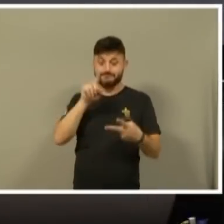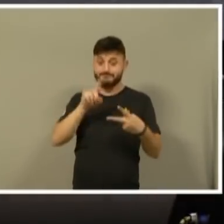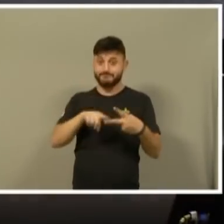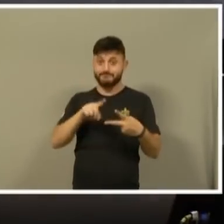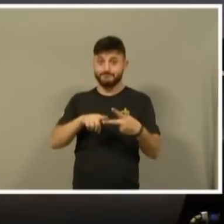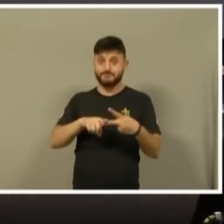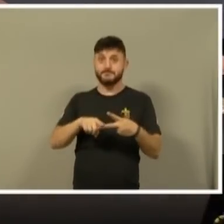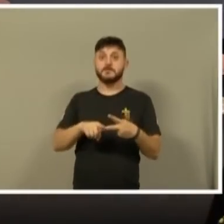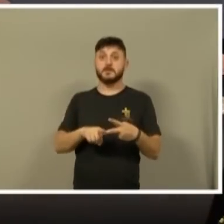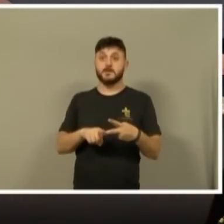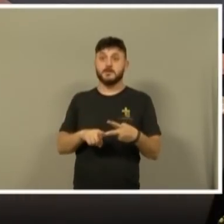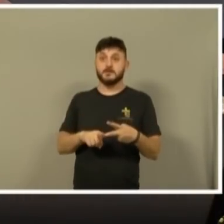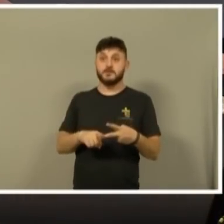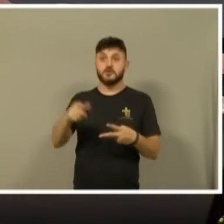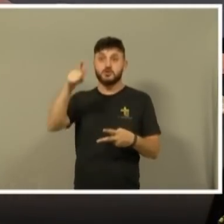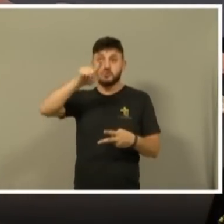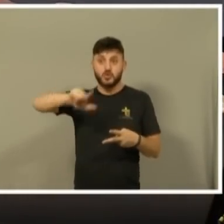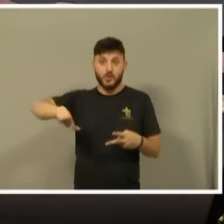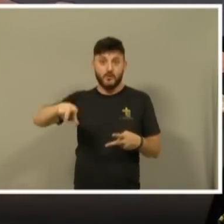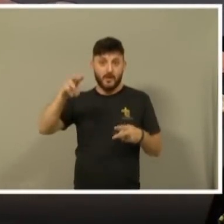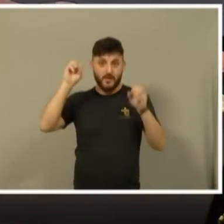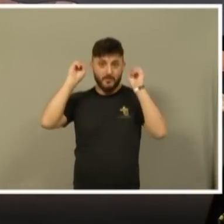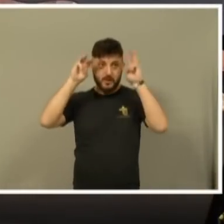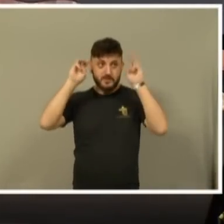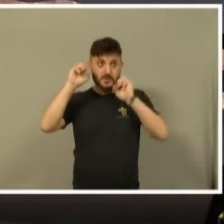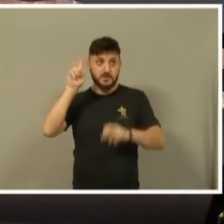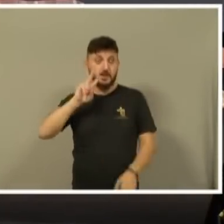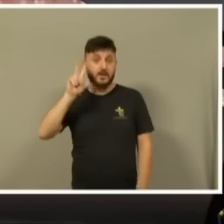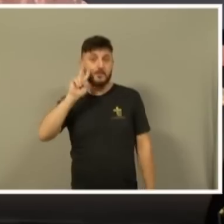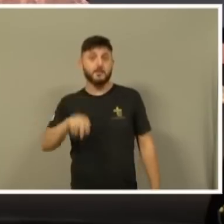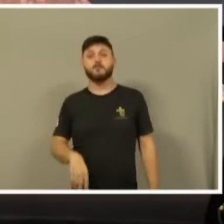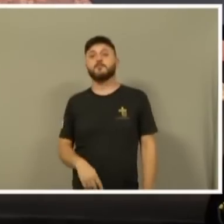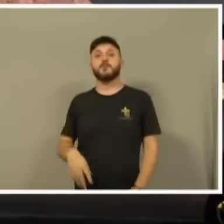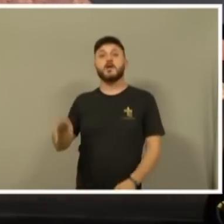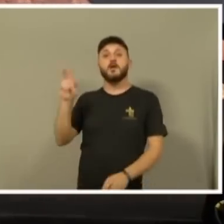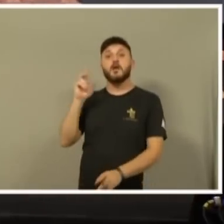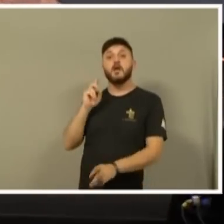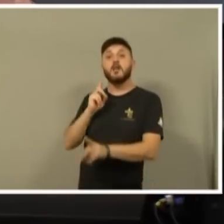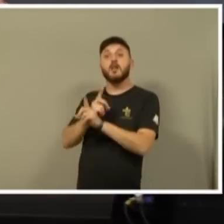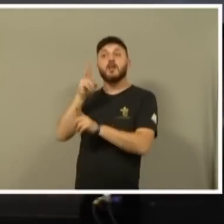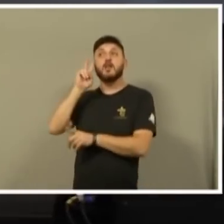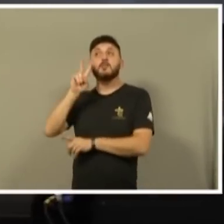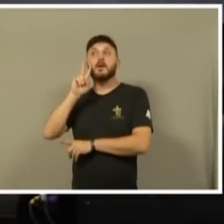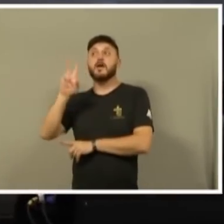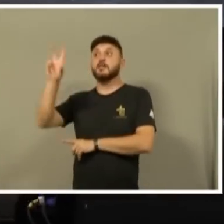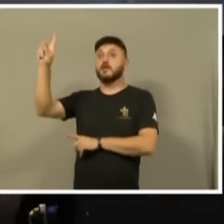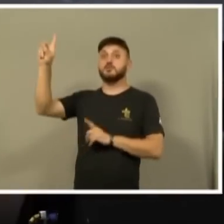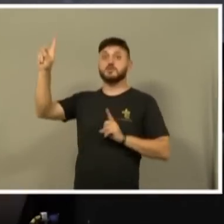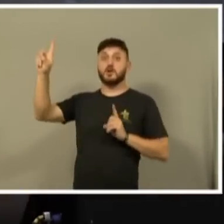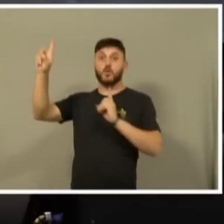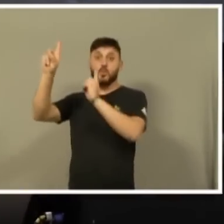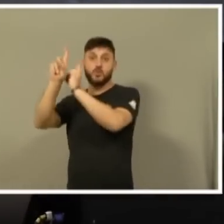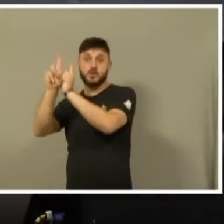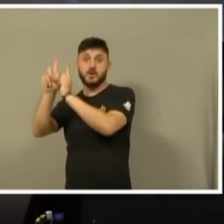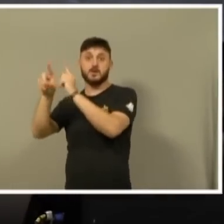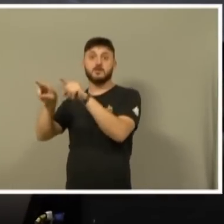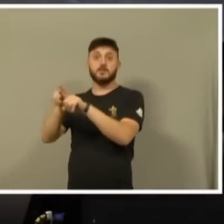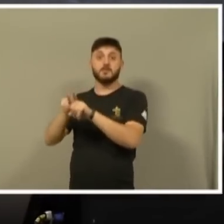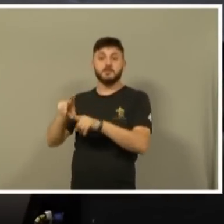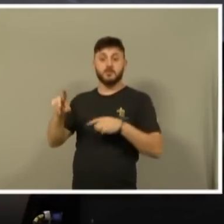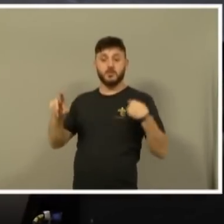encontrar de novo, era Moisés, se encontrou, agora encontrar Deus, agora encontrar